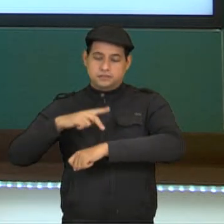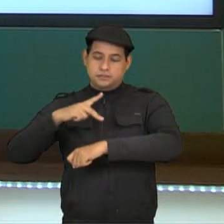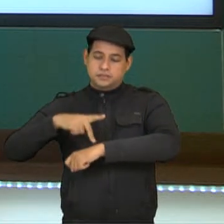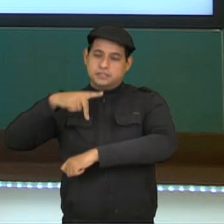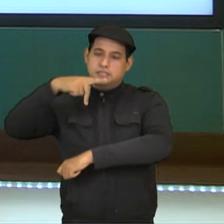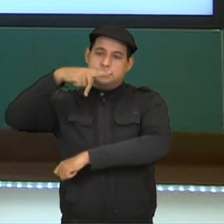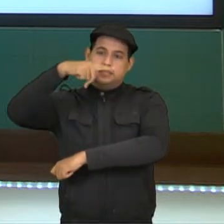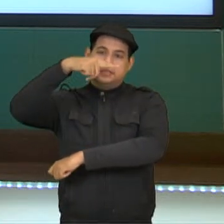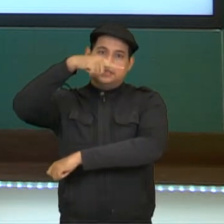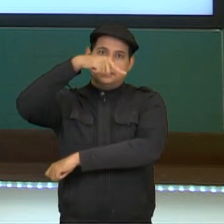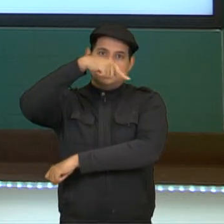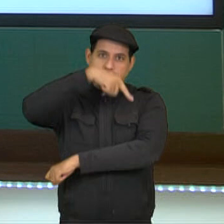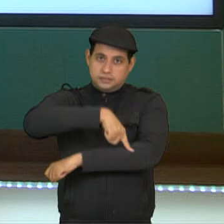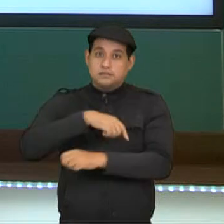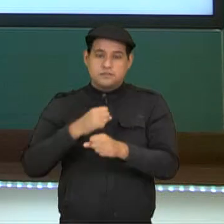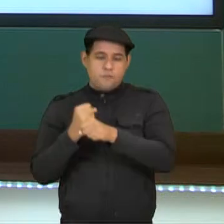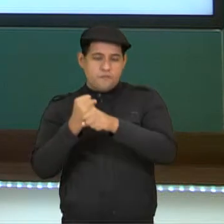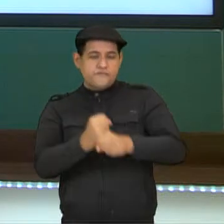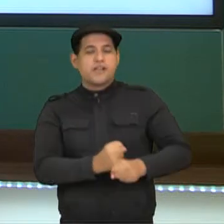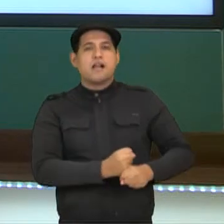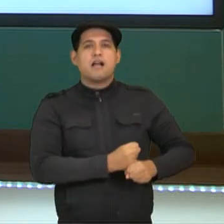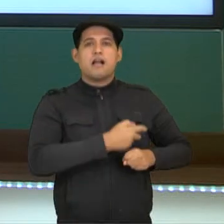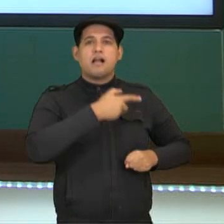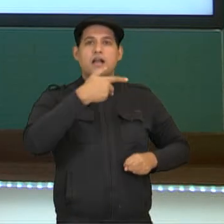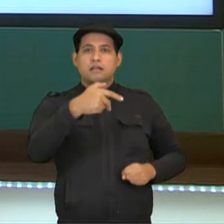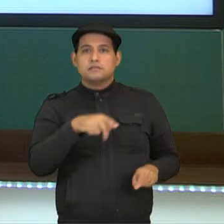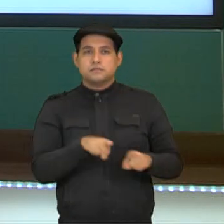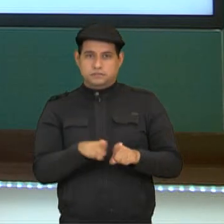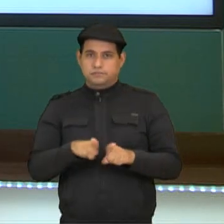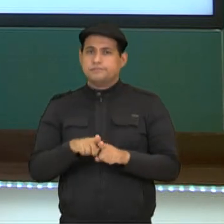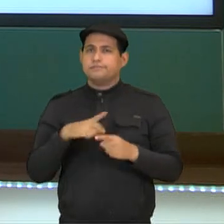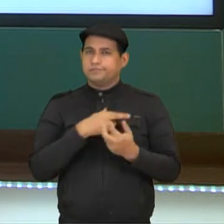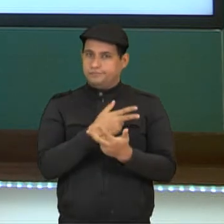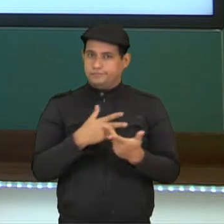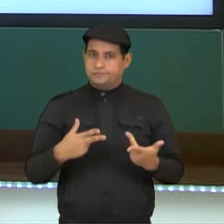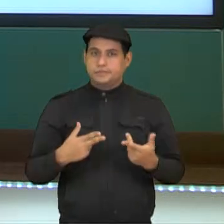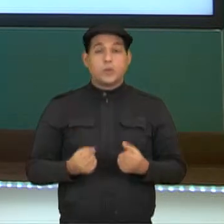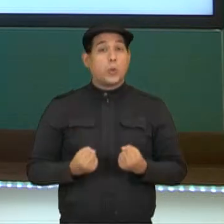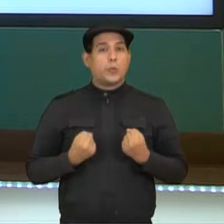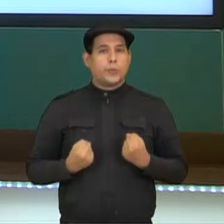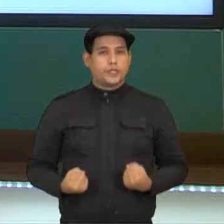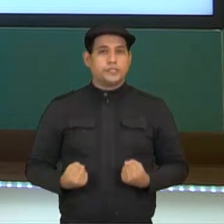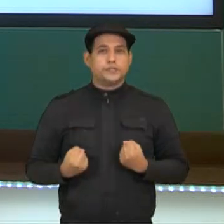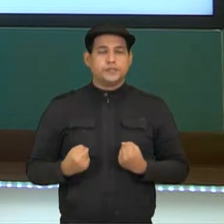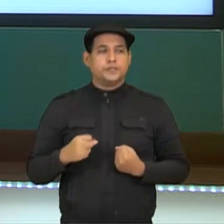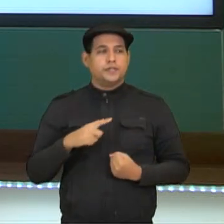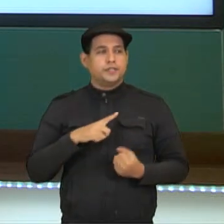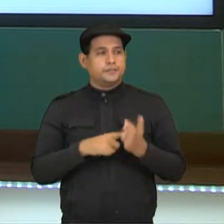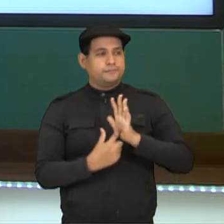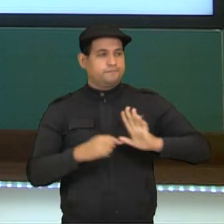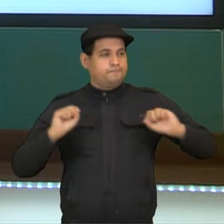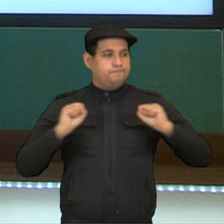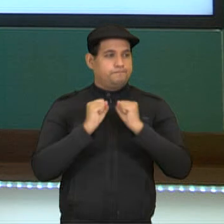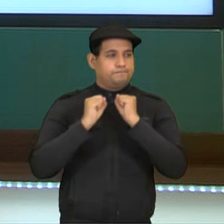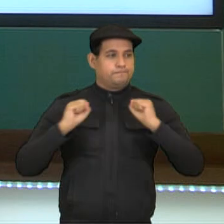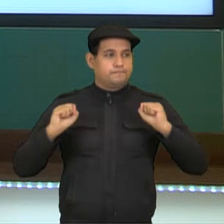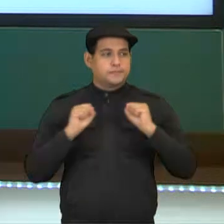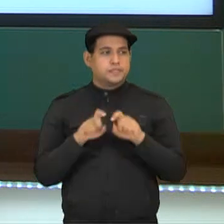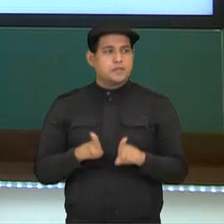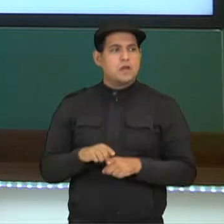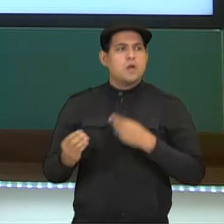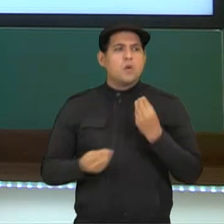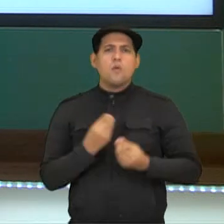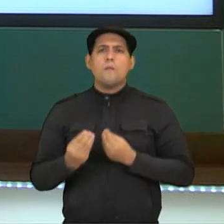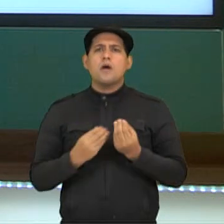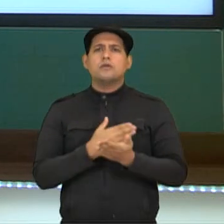o salto em altura aqui para baixo, o dardo, o martelo, o disco e o peso, tá? Então, aqui é uma pista de atletismo. E aqui, como que seria